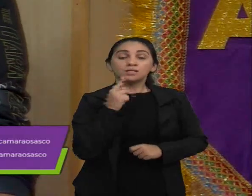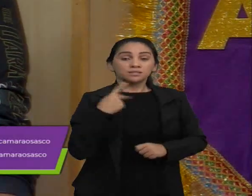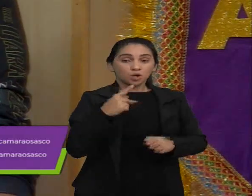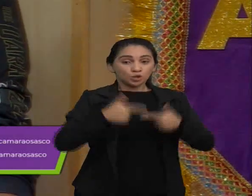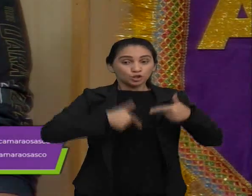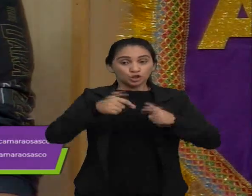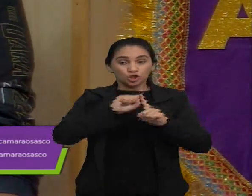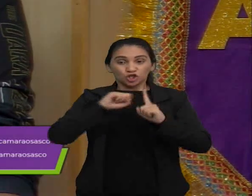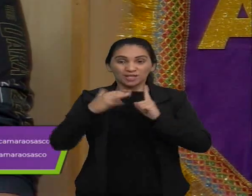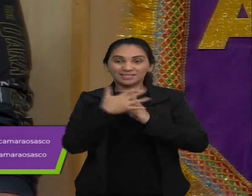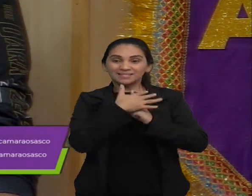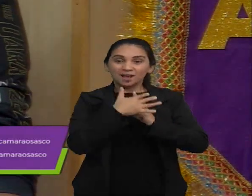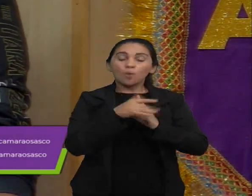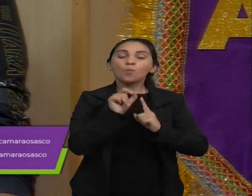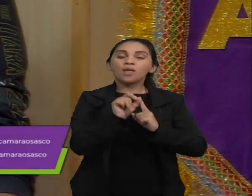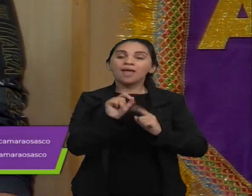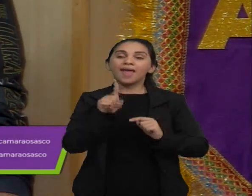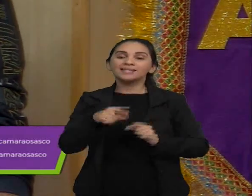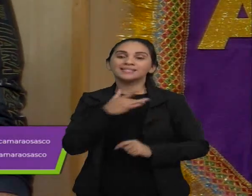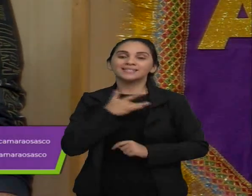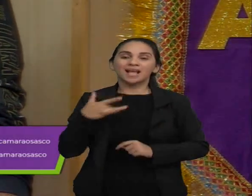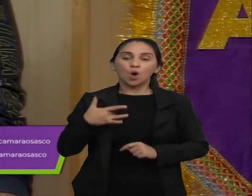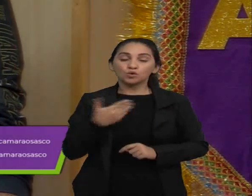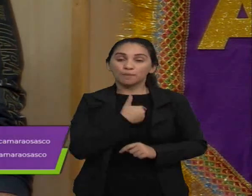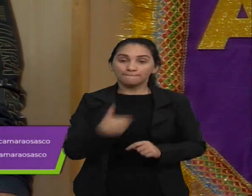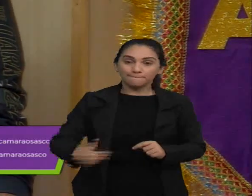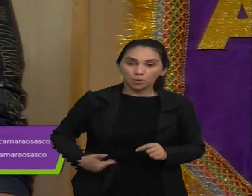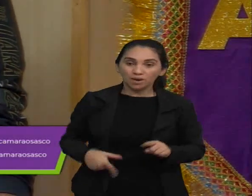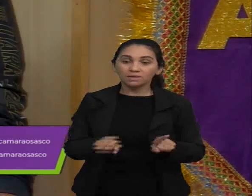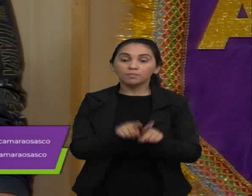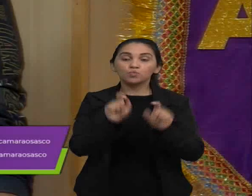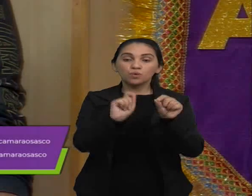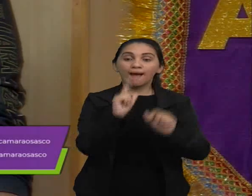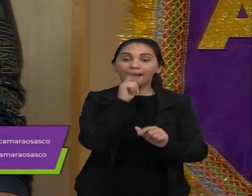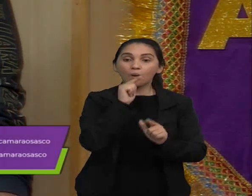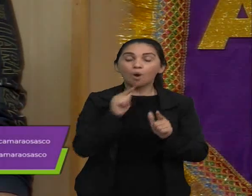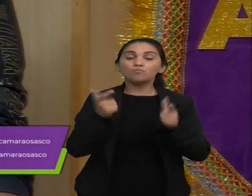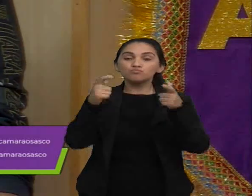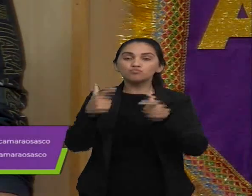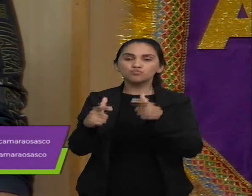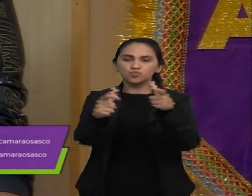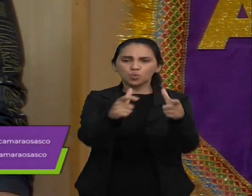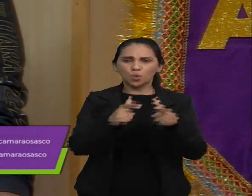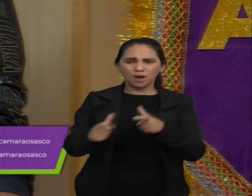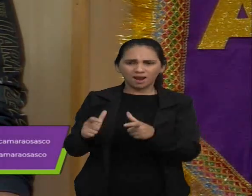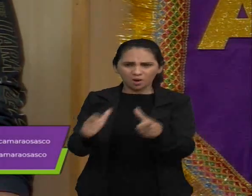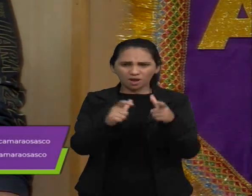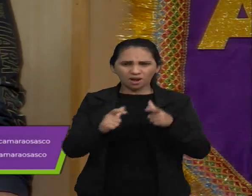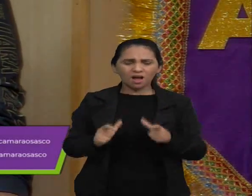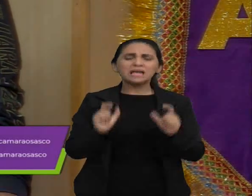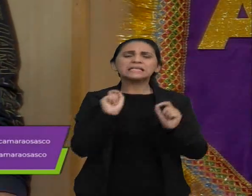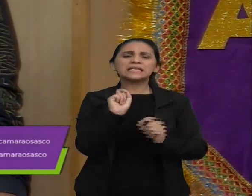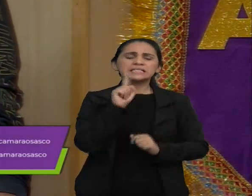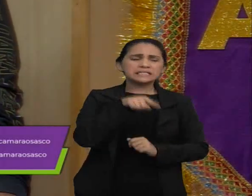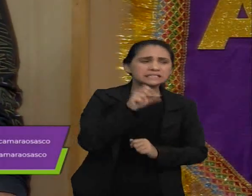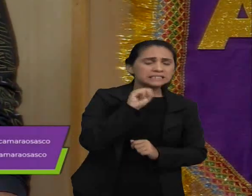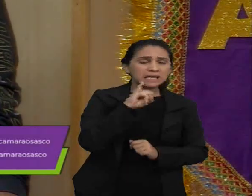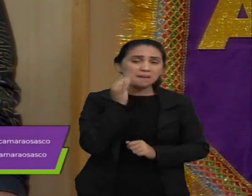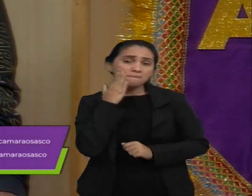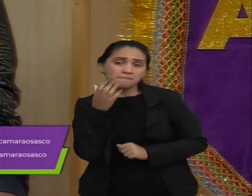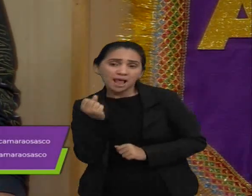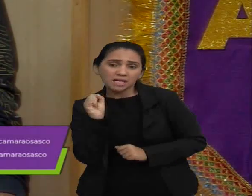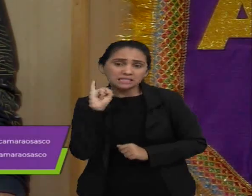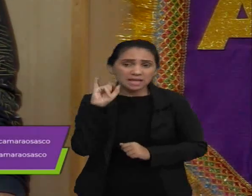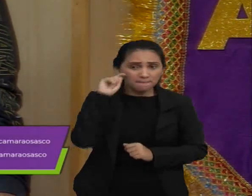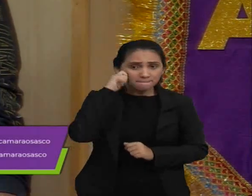social, que é promover a saúde pública, levar saneamento para as pessoas indistintamente de quem seja, se é branco, se é